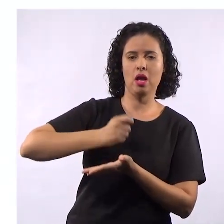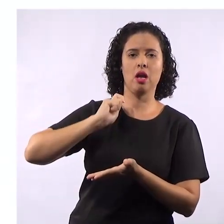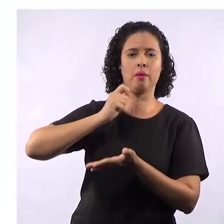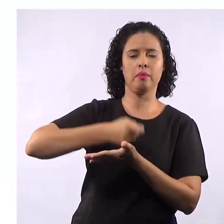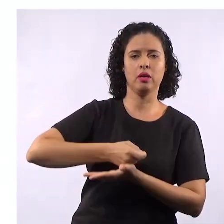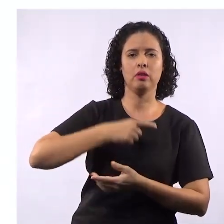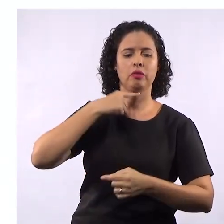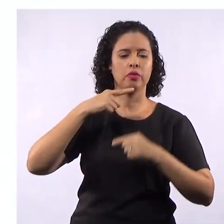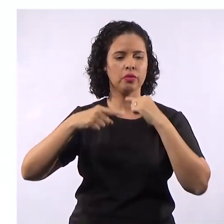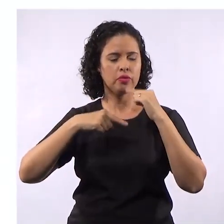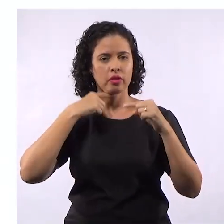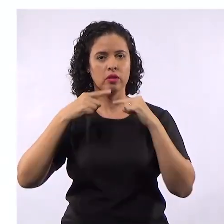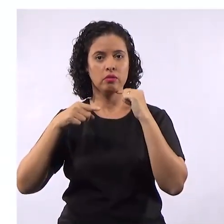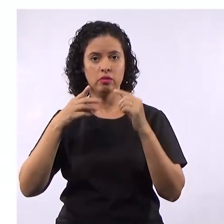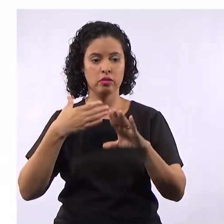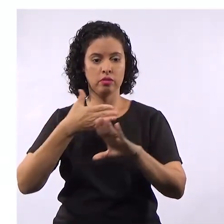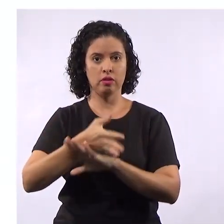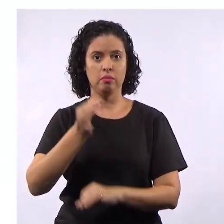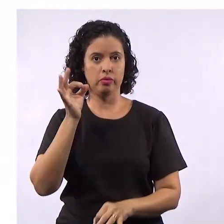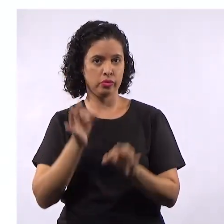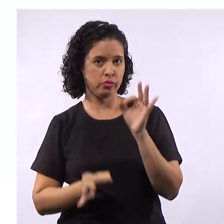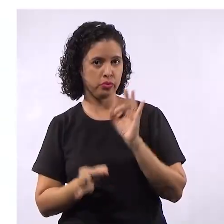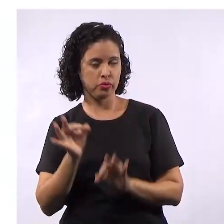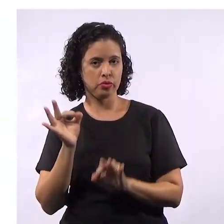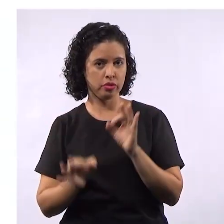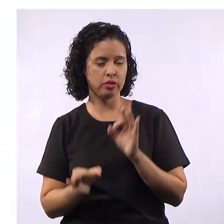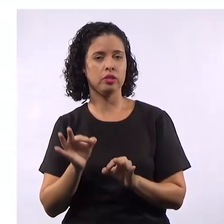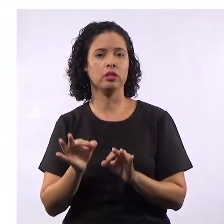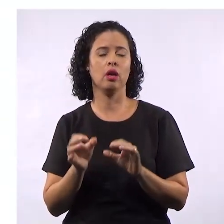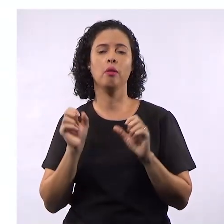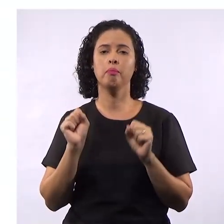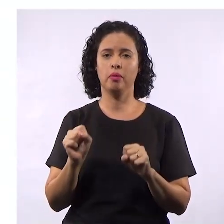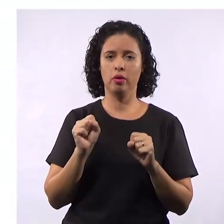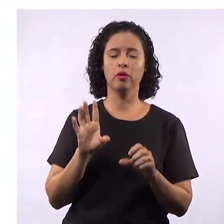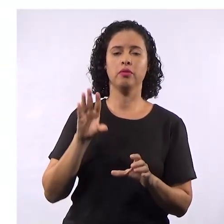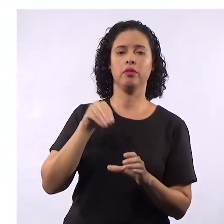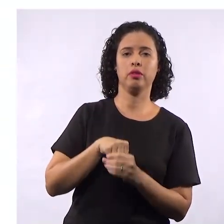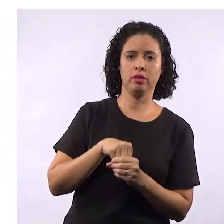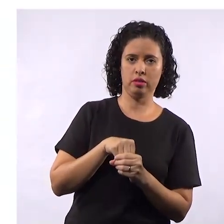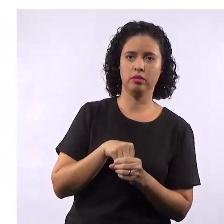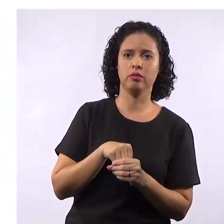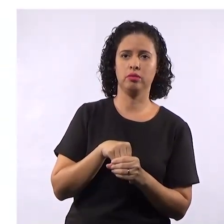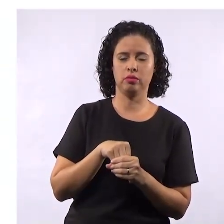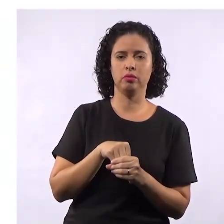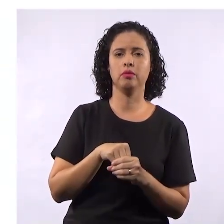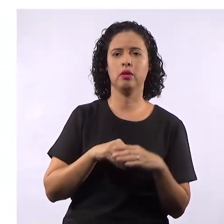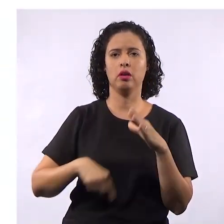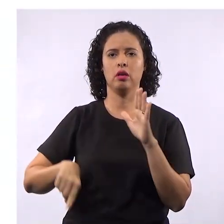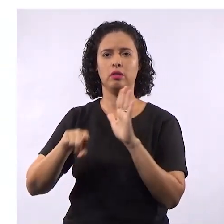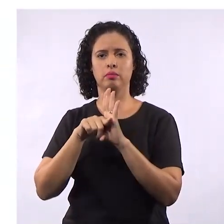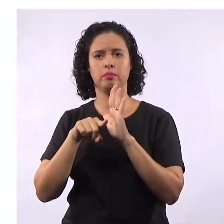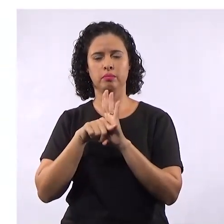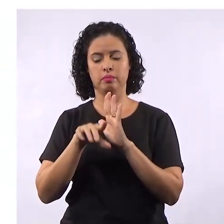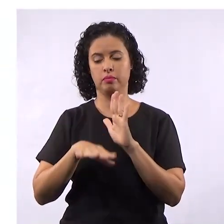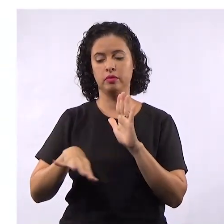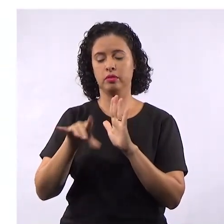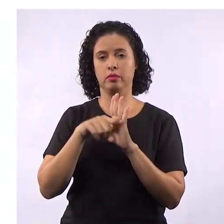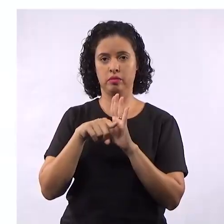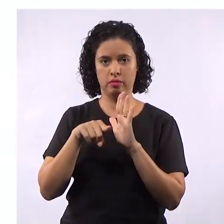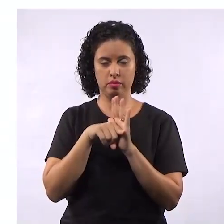que o nascituro também é um sujeito de direito, né? Porém, ele não tem personalidade ainda, né? Precisa